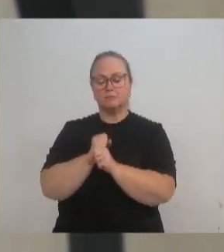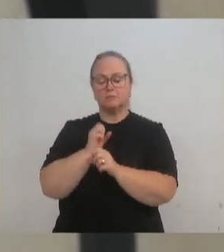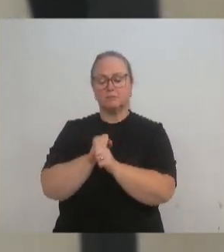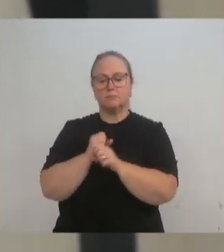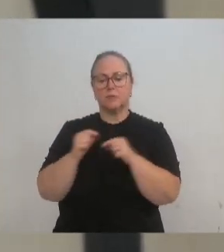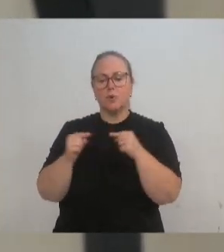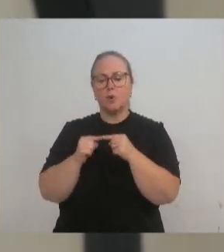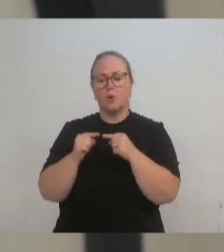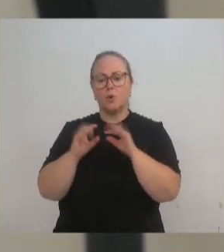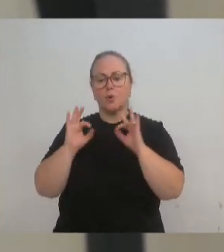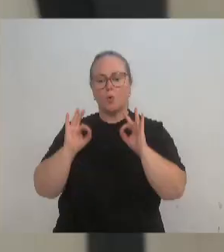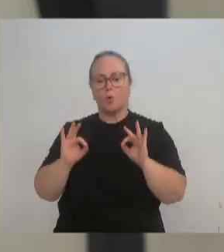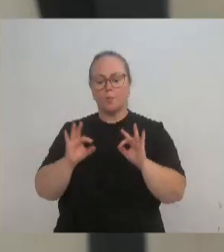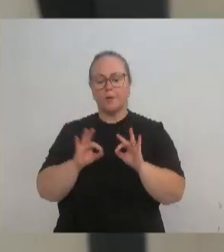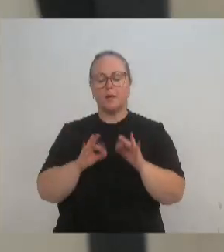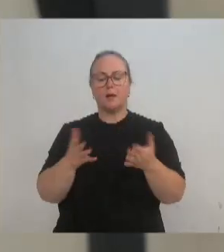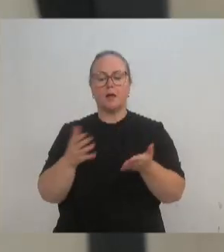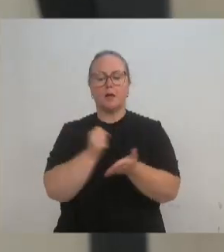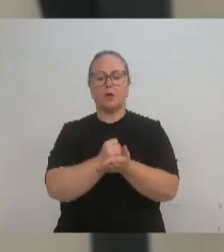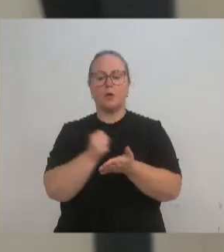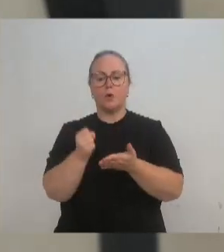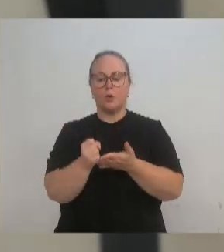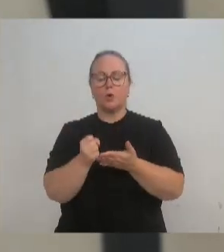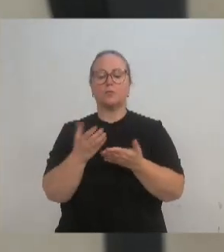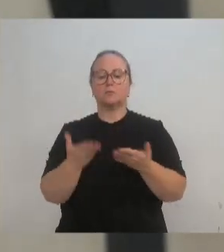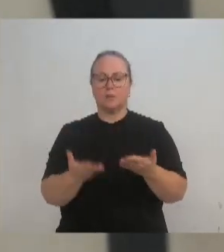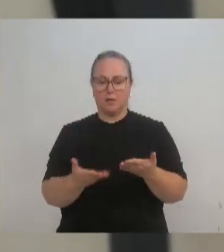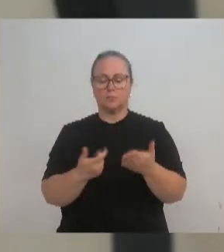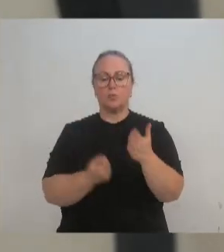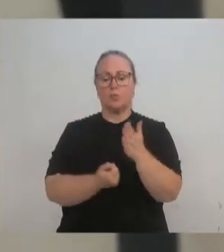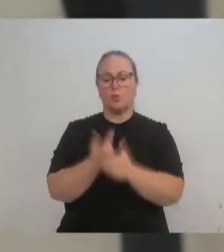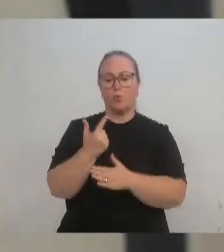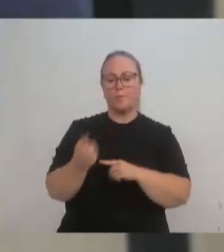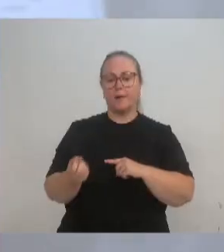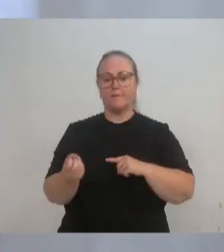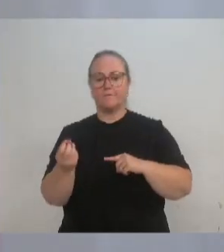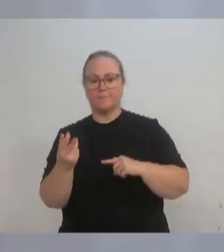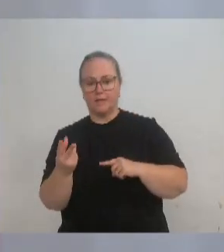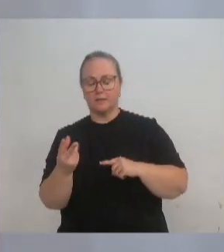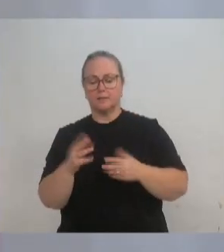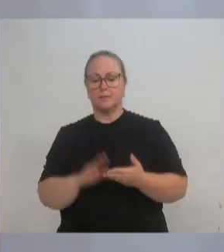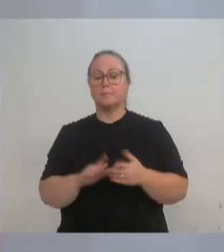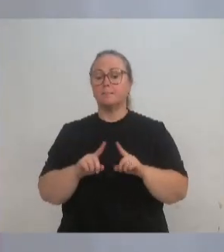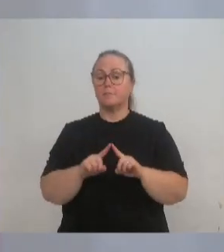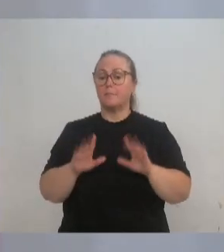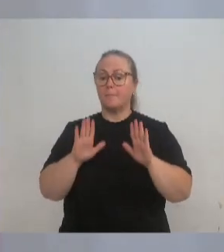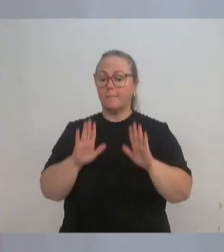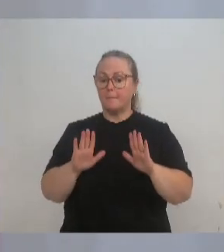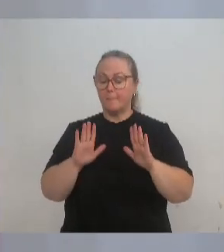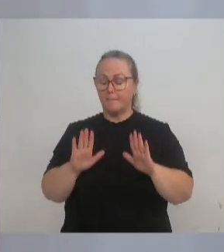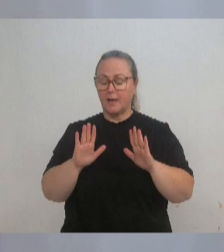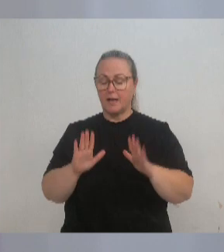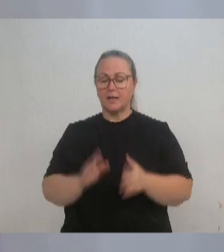cima do contrato de compra e venda. Porém, não